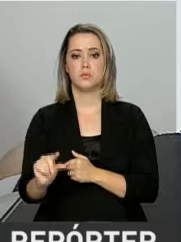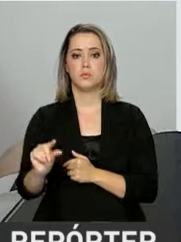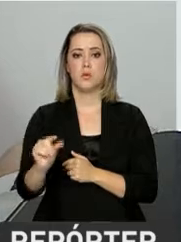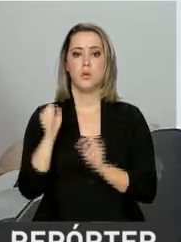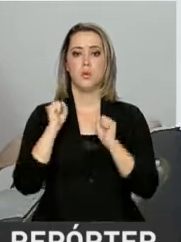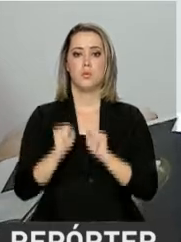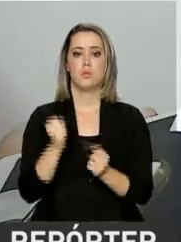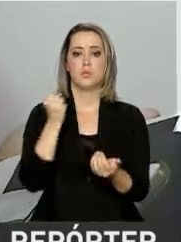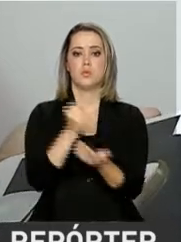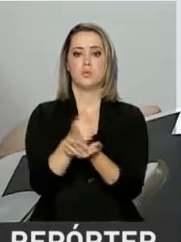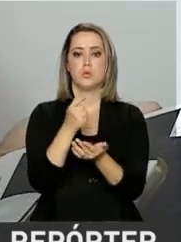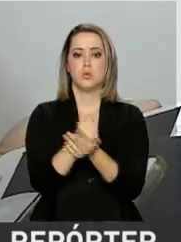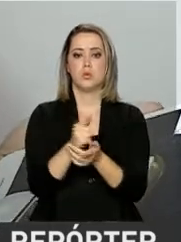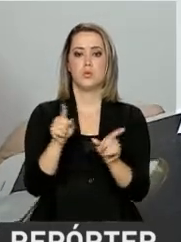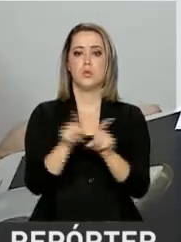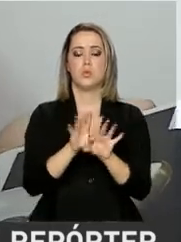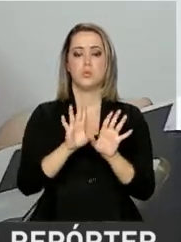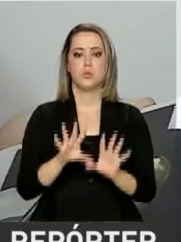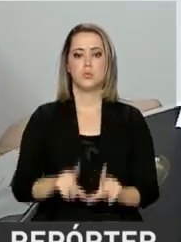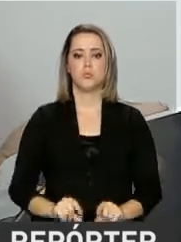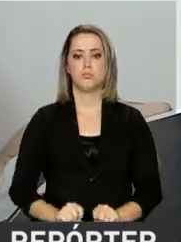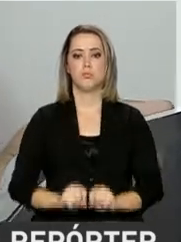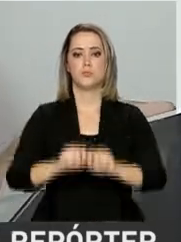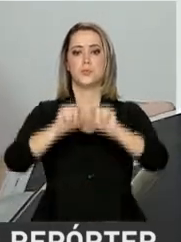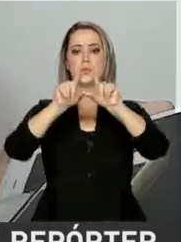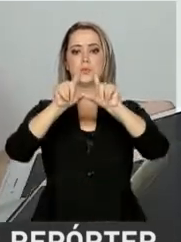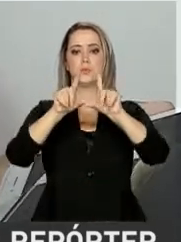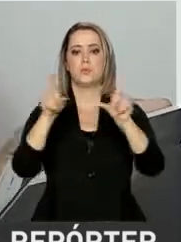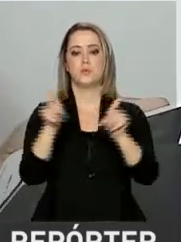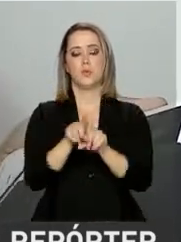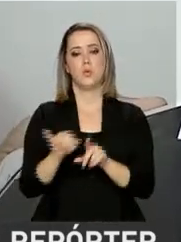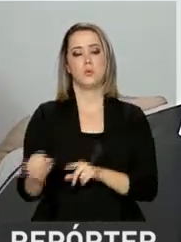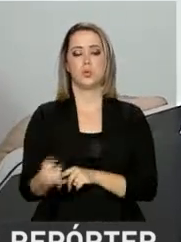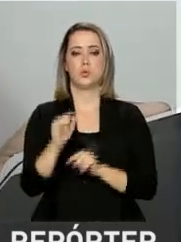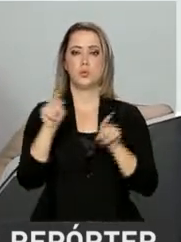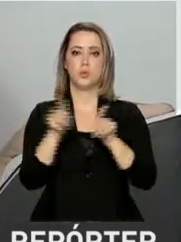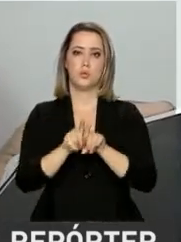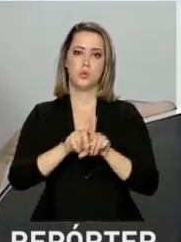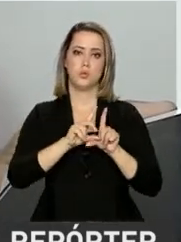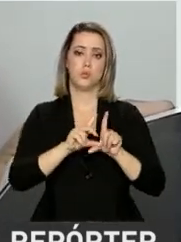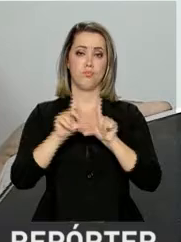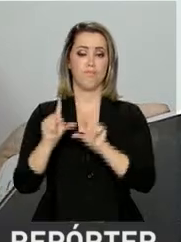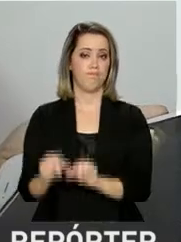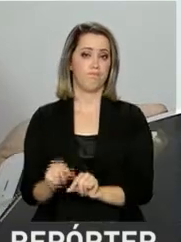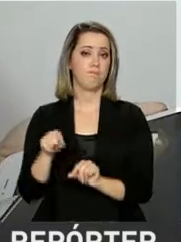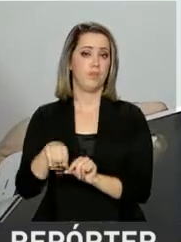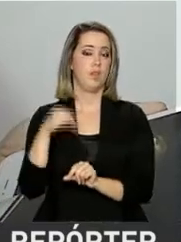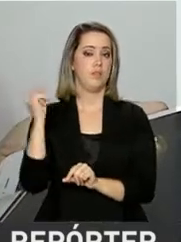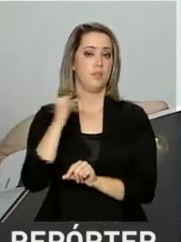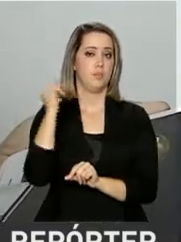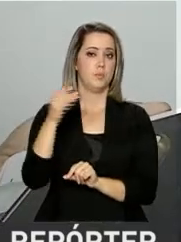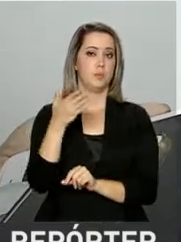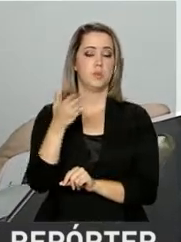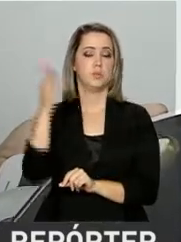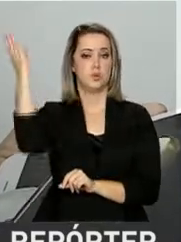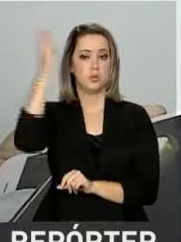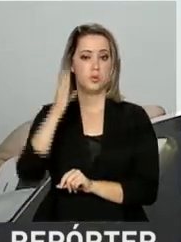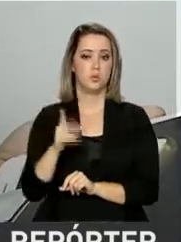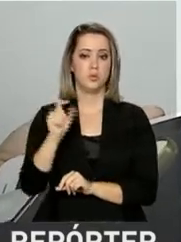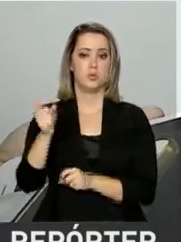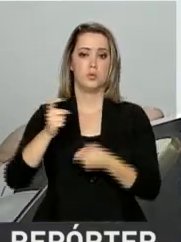poder de compra portanto a população já está aumentando taxa de juros atacar indo e o importante é que o brasil